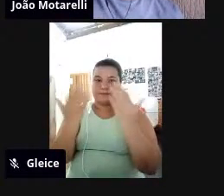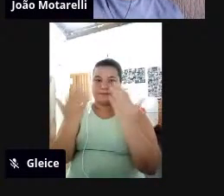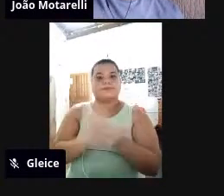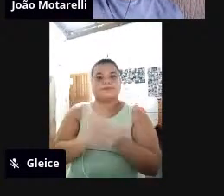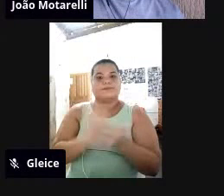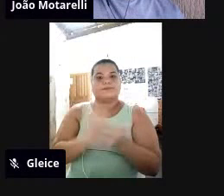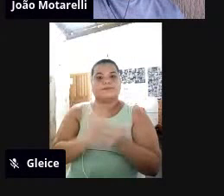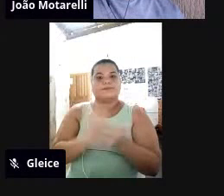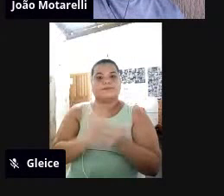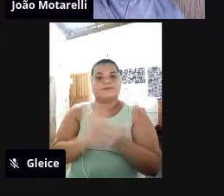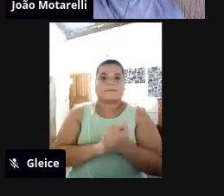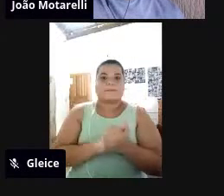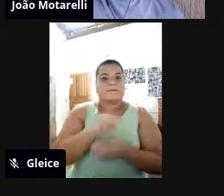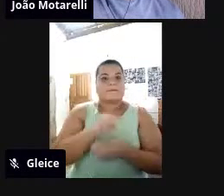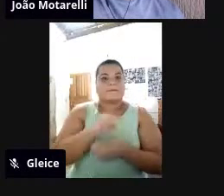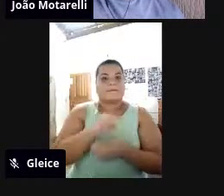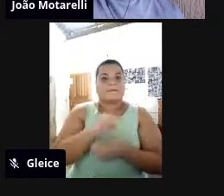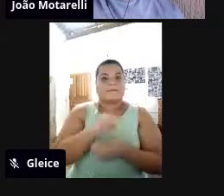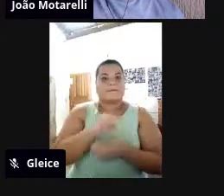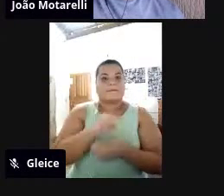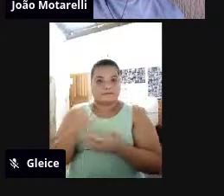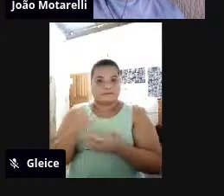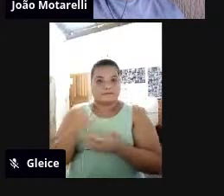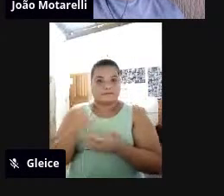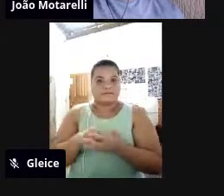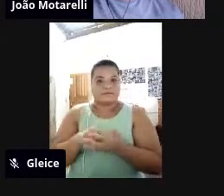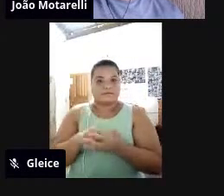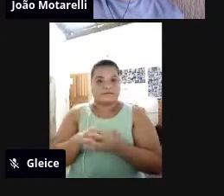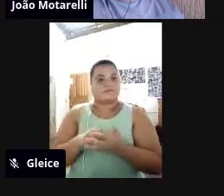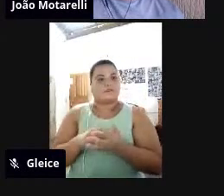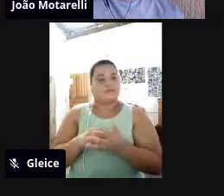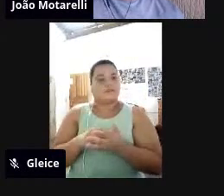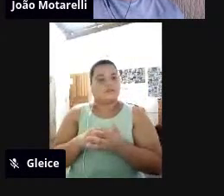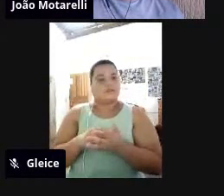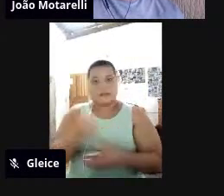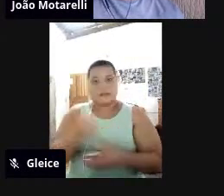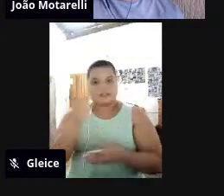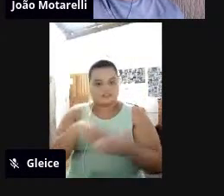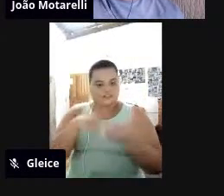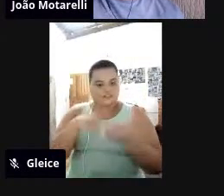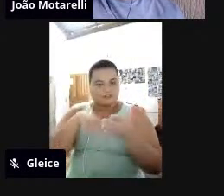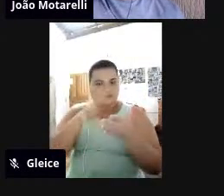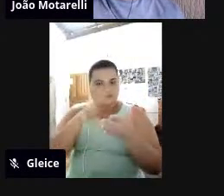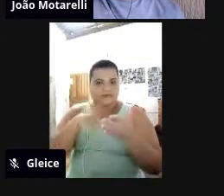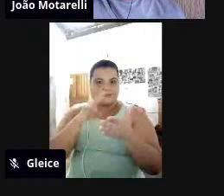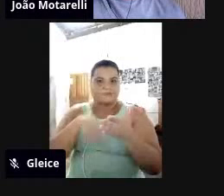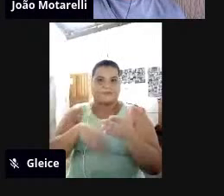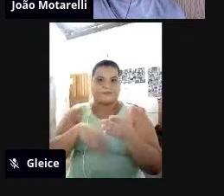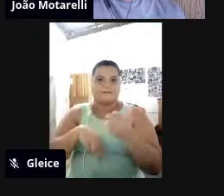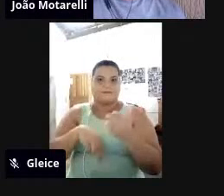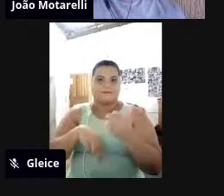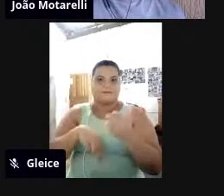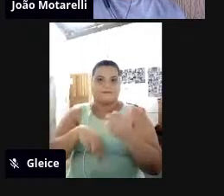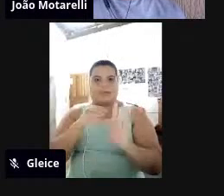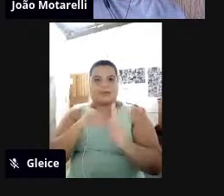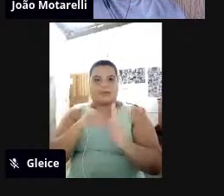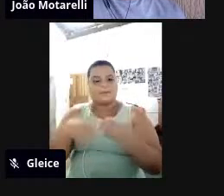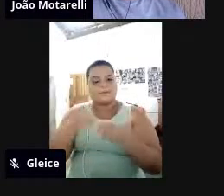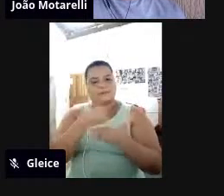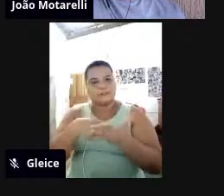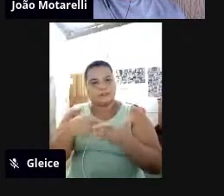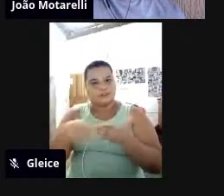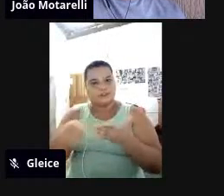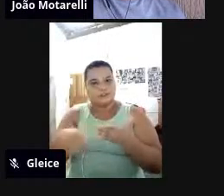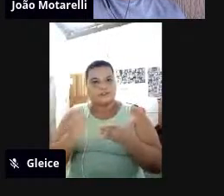ainda deixo para vocês, né, um material de leitura, caso vocês tenham interesse. Esse é um capítulo de livro que eu escrevi para o livro